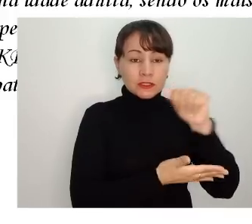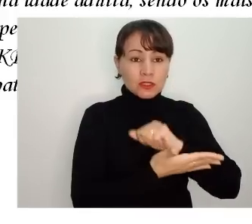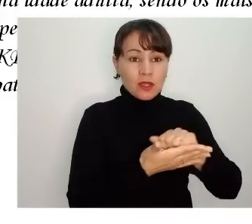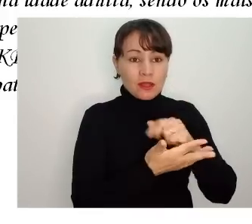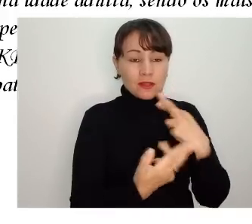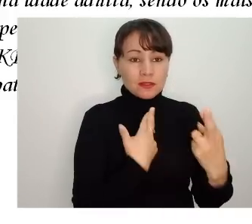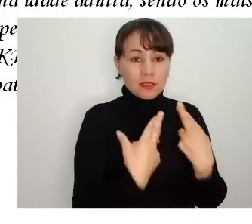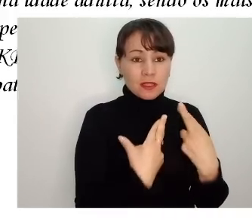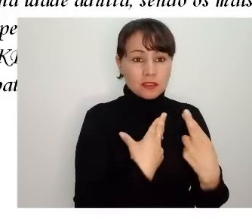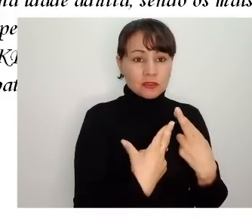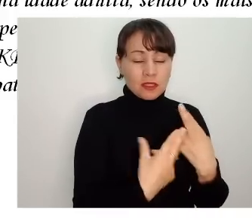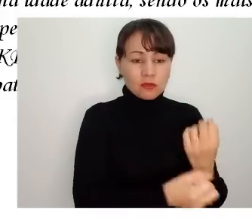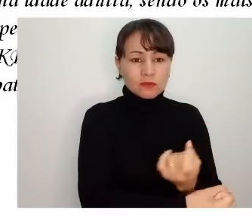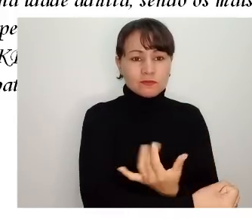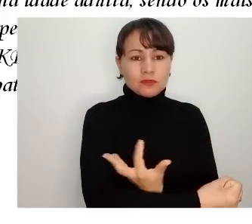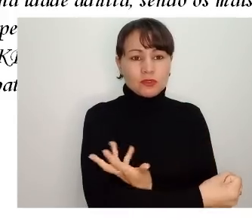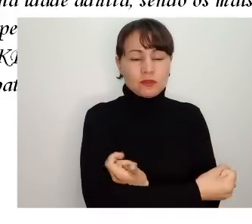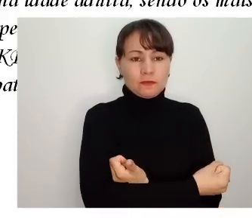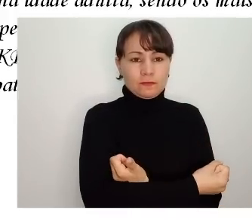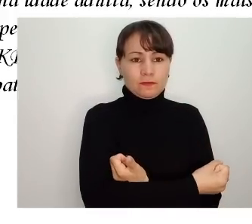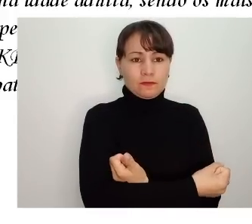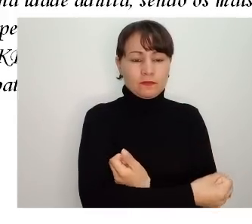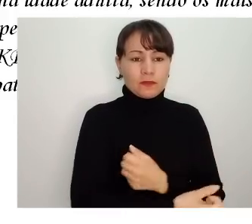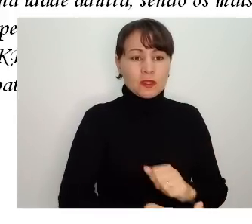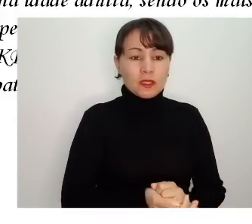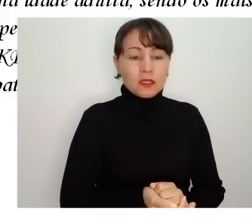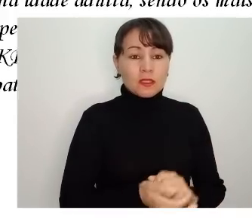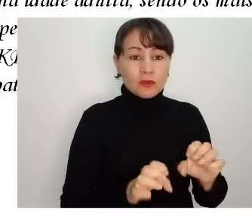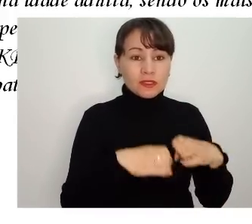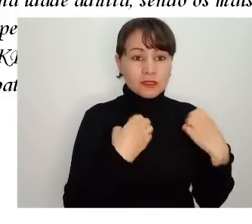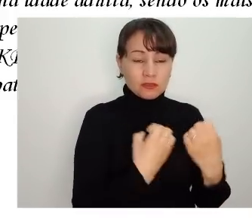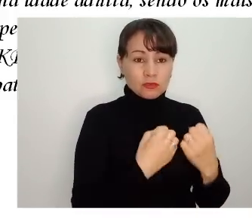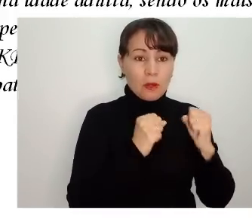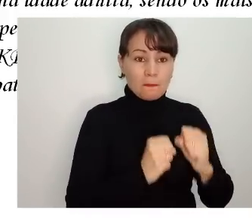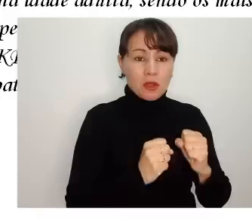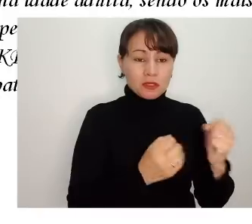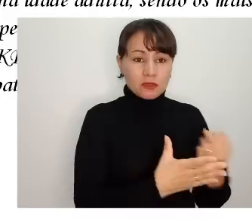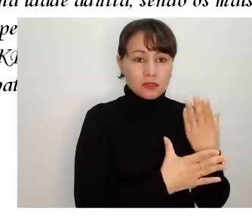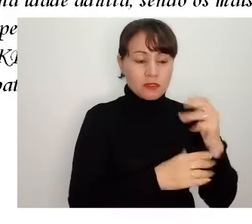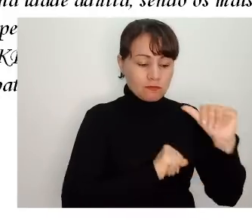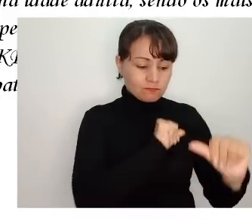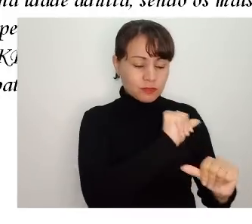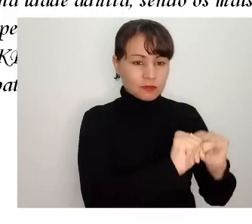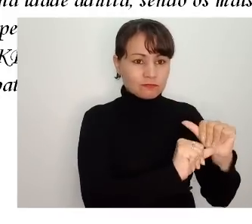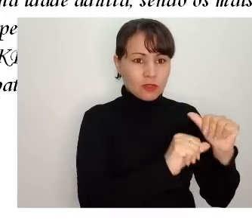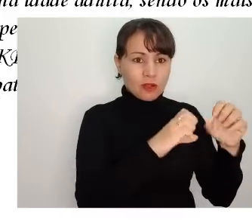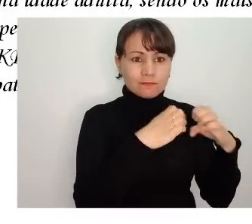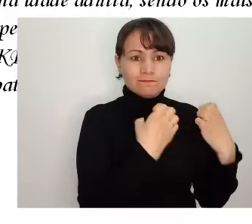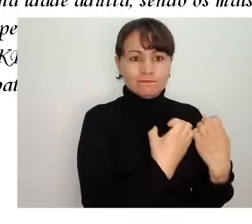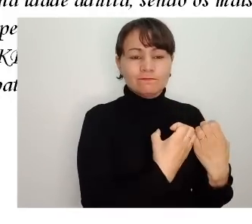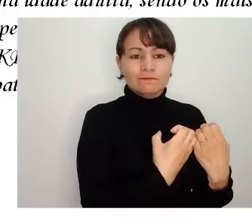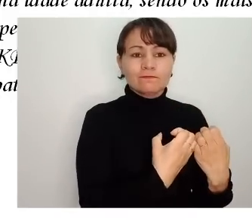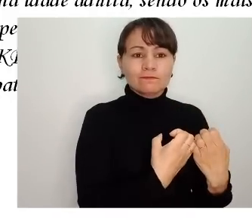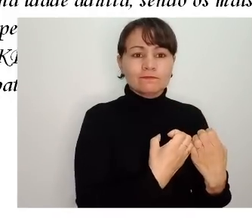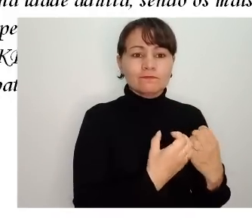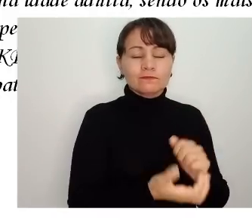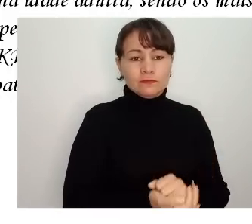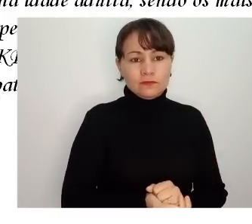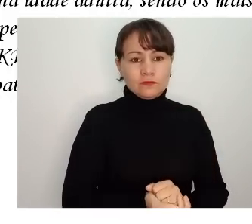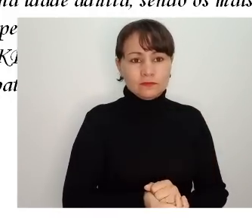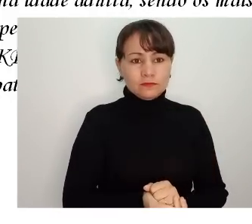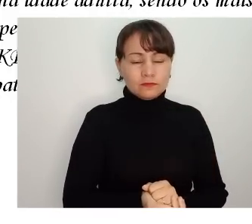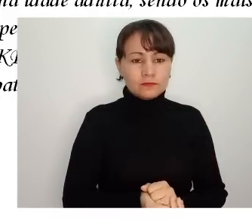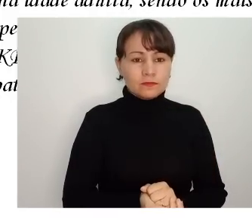que são as áreas relacionadas com as emoções. Então, essas estruturas, elas são alteradas. Isso pode ter um efeito negativo